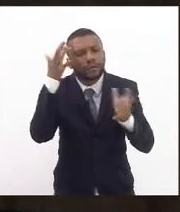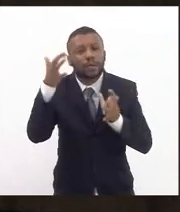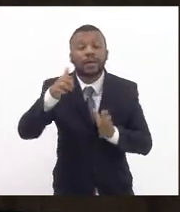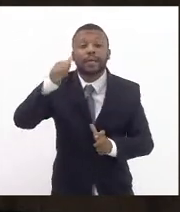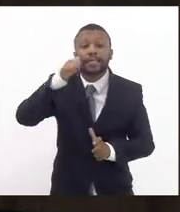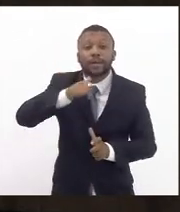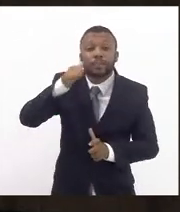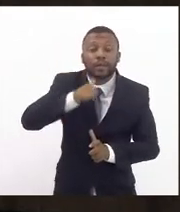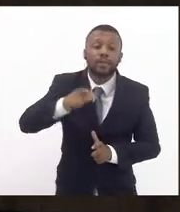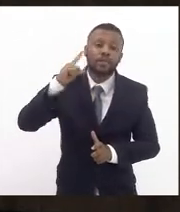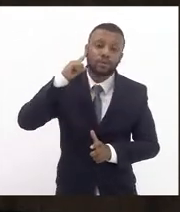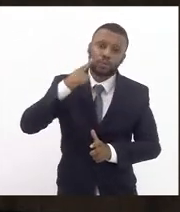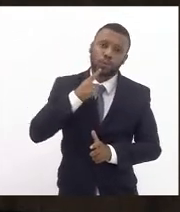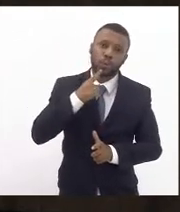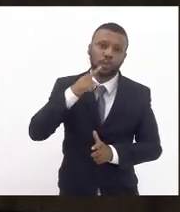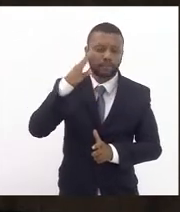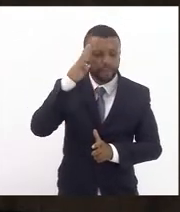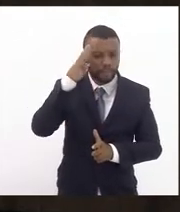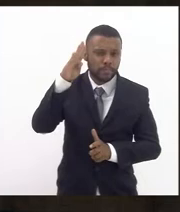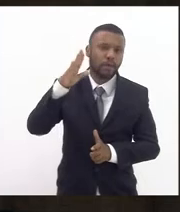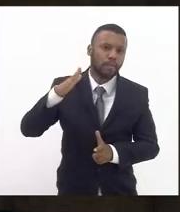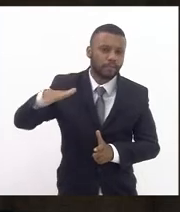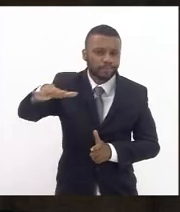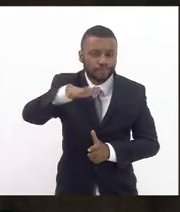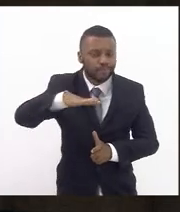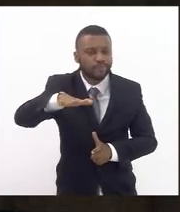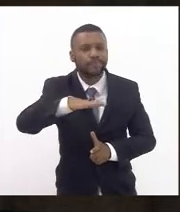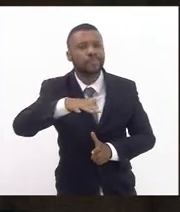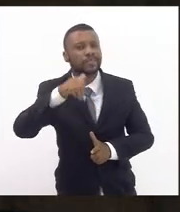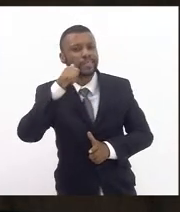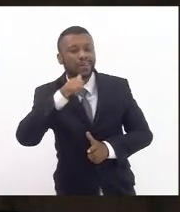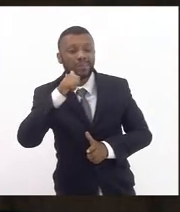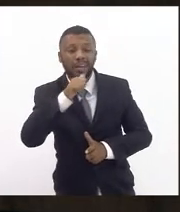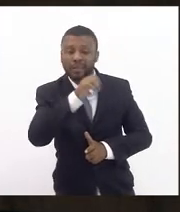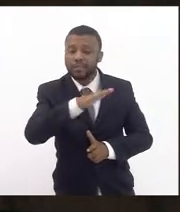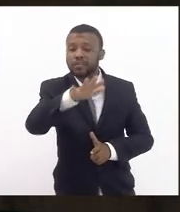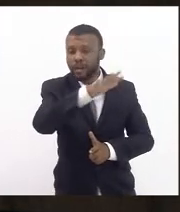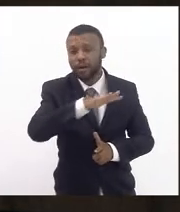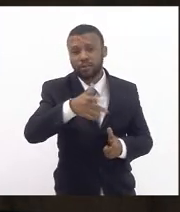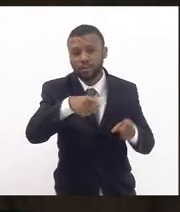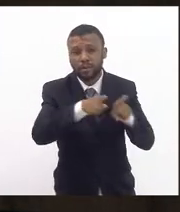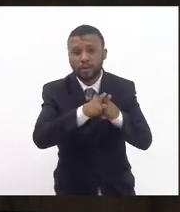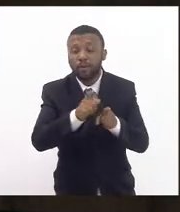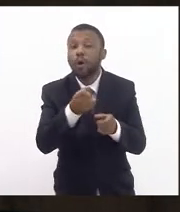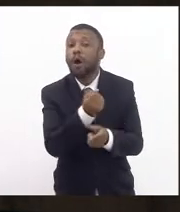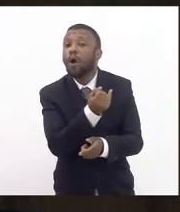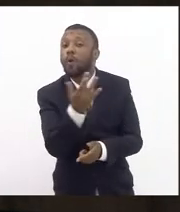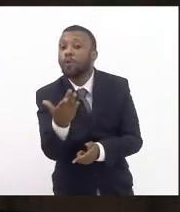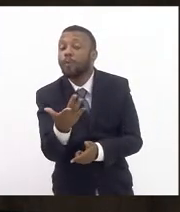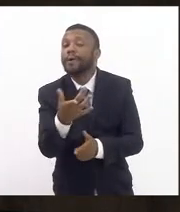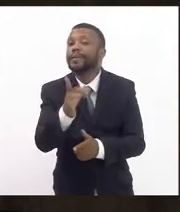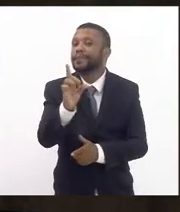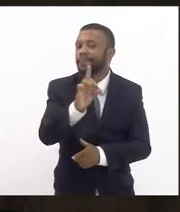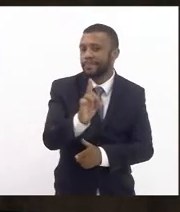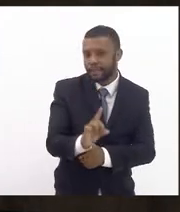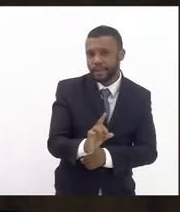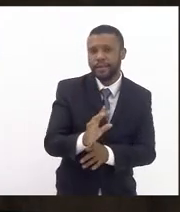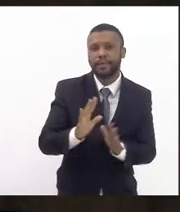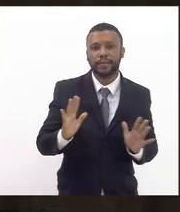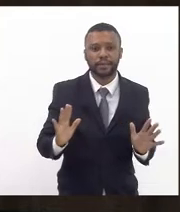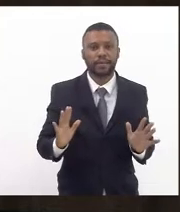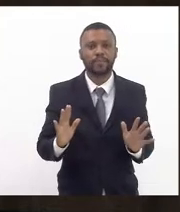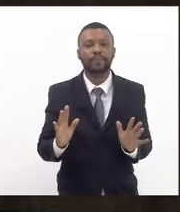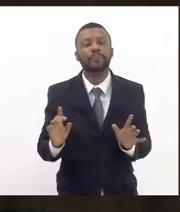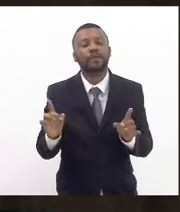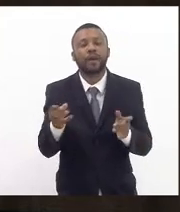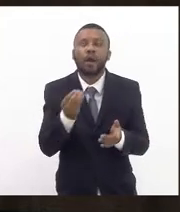mulheres surdas, sobre a situação das mulheres em geral com algum tipo de deficiência e,